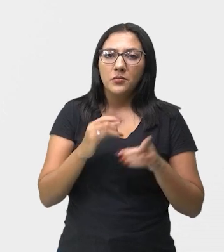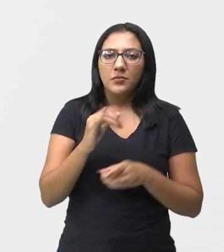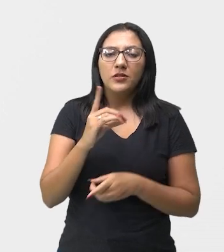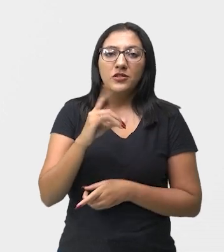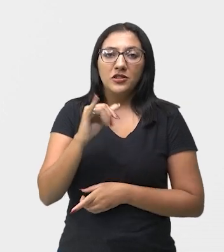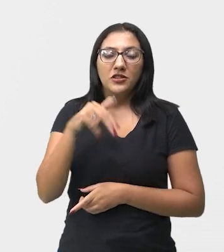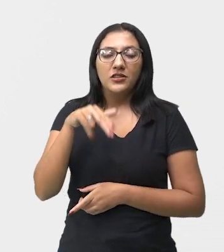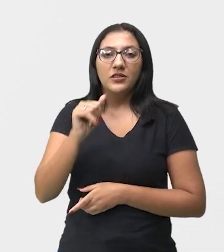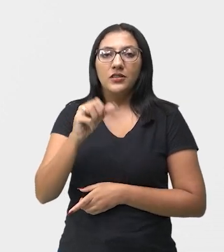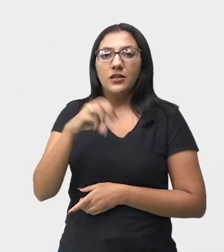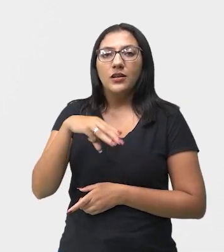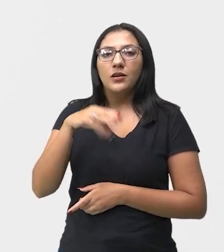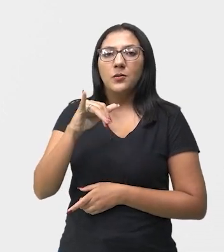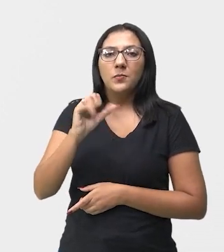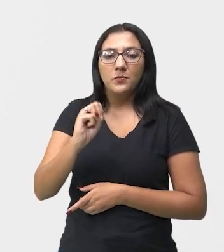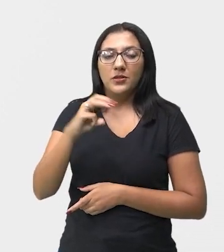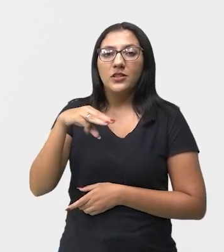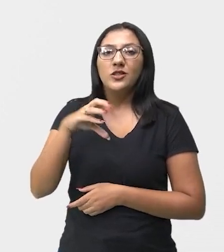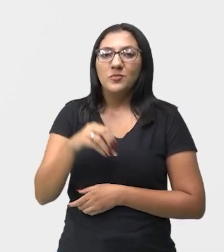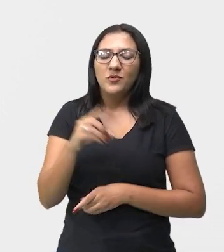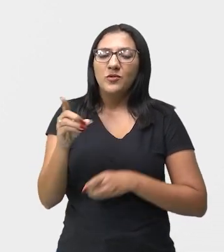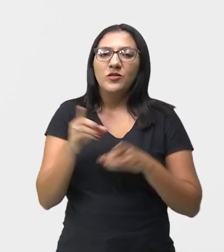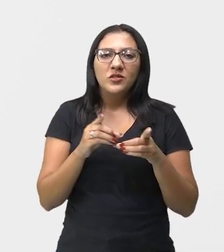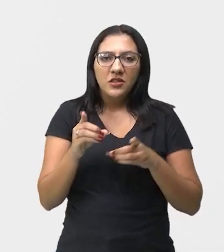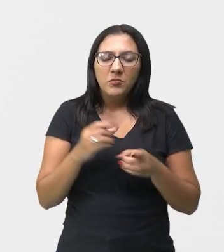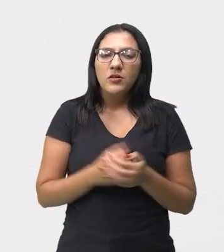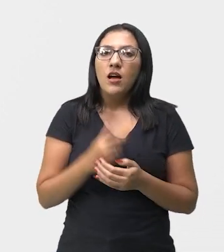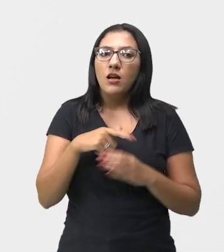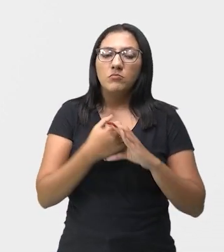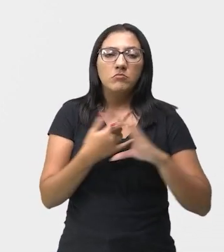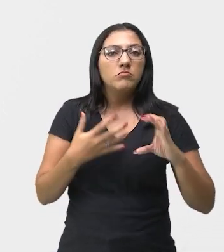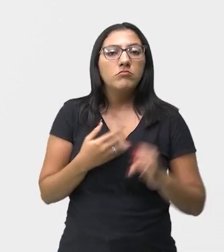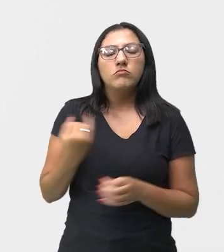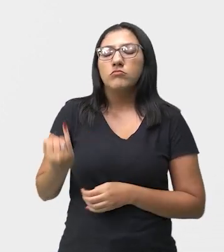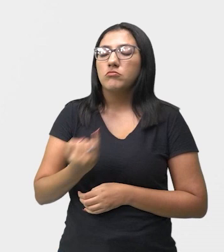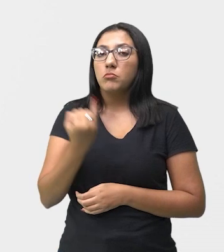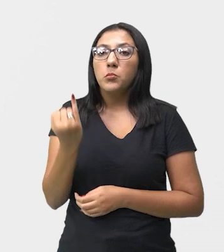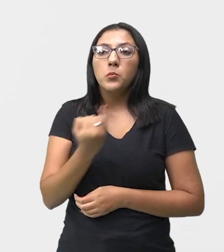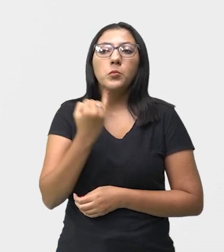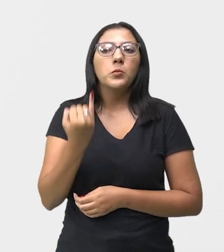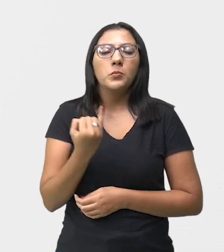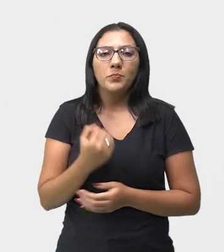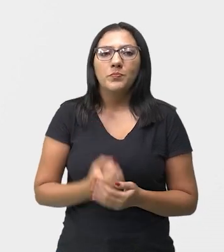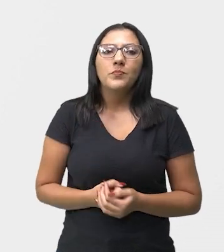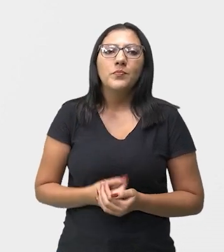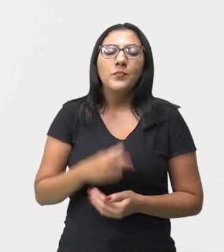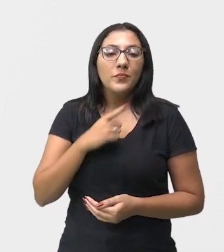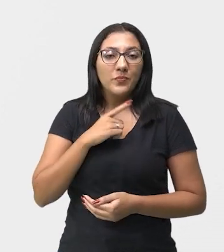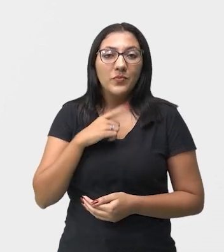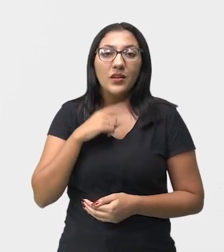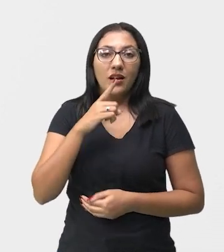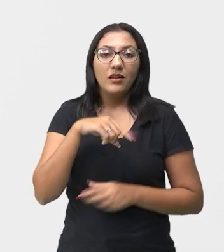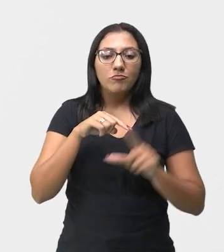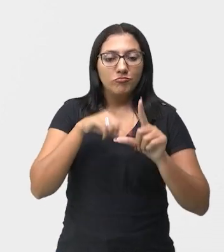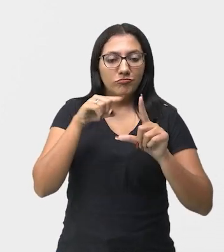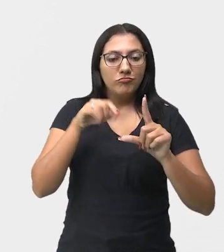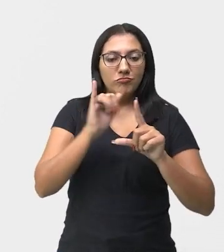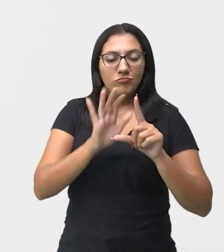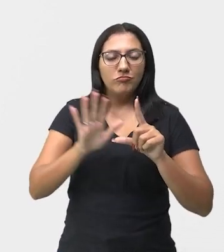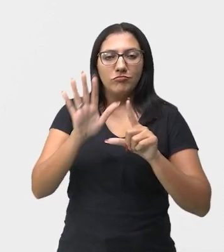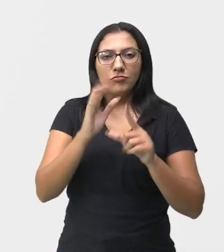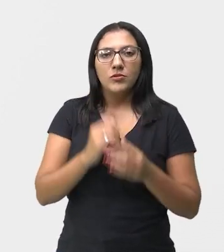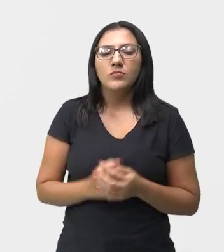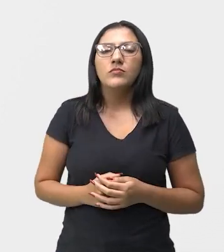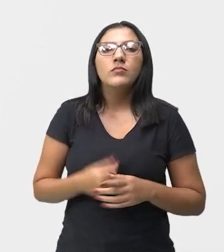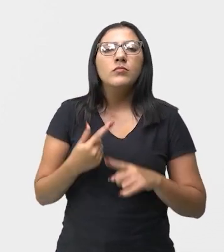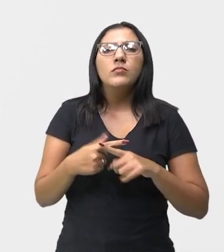configure. Por quê? Porque ao distribuir o texto de maneira diferente ao longo do texto, ao